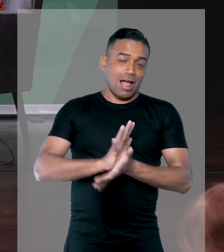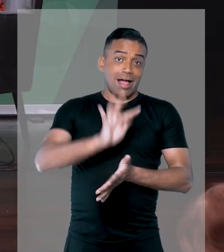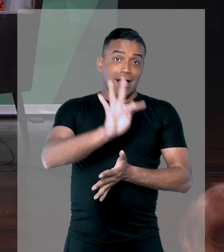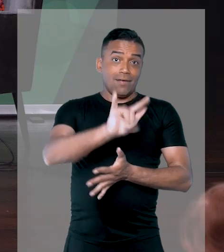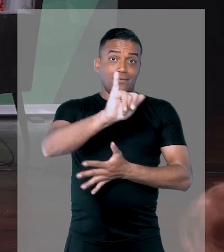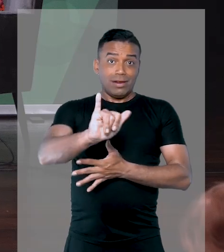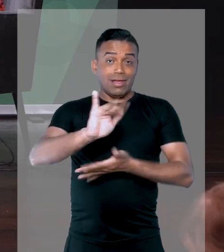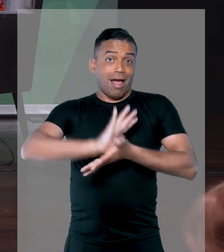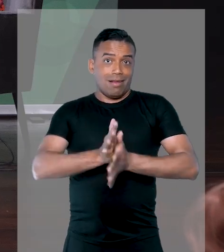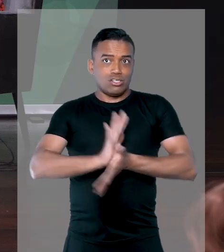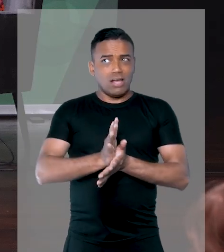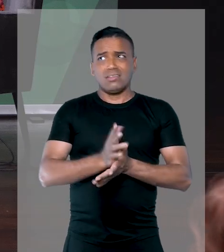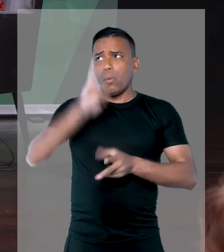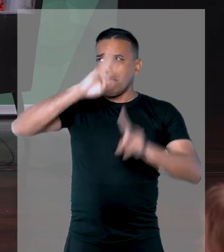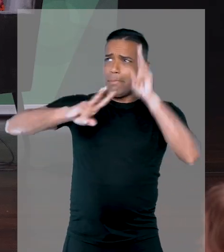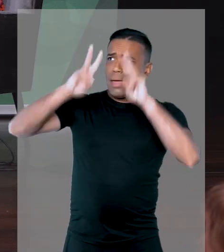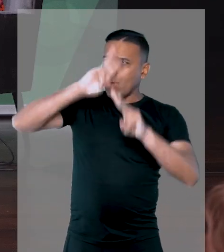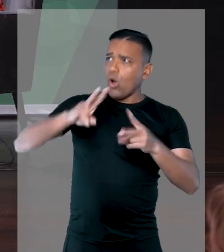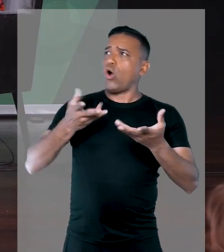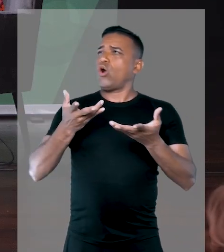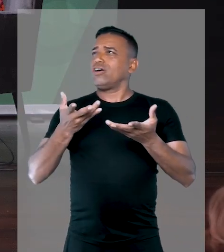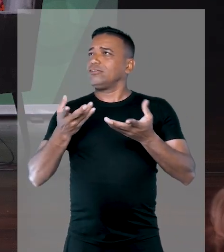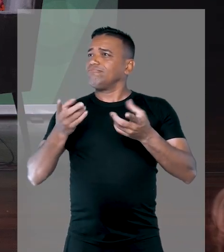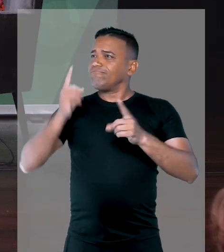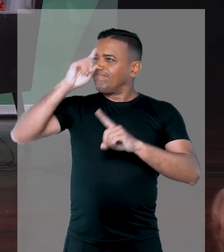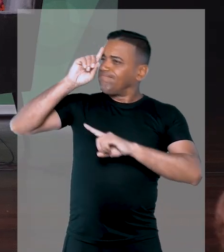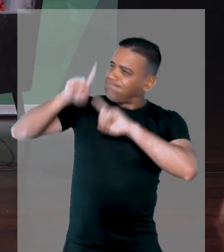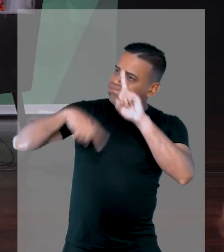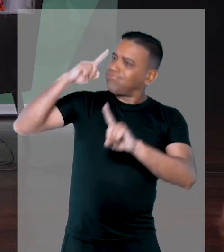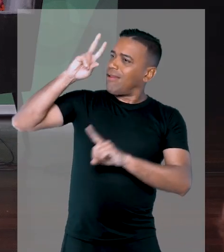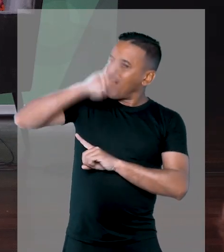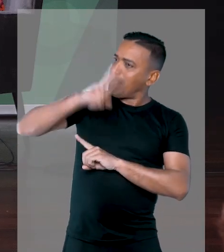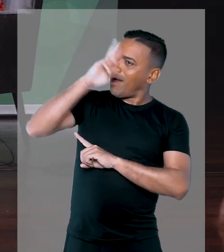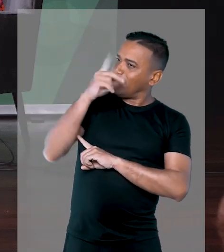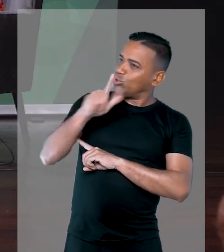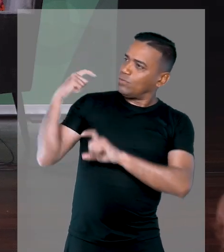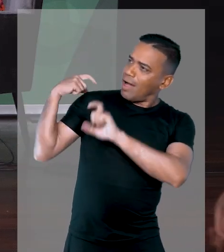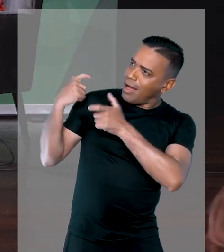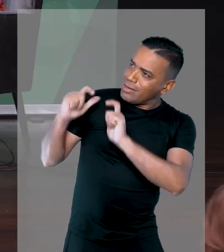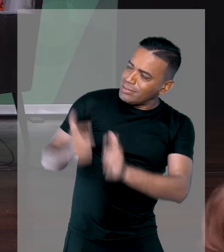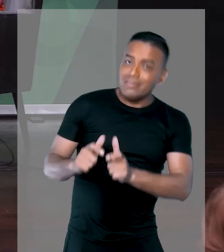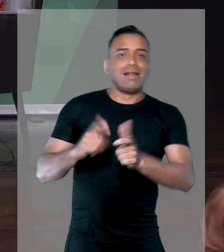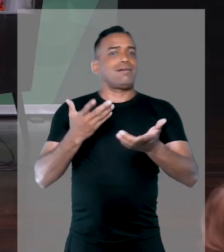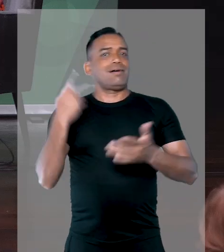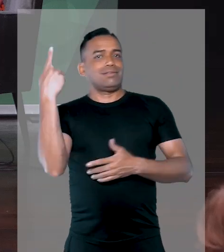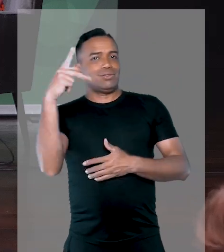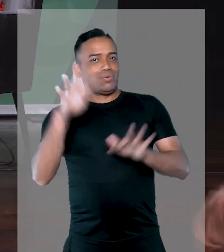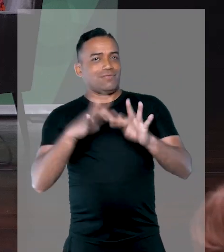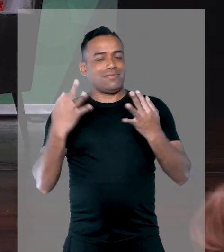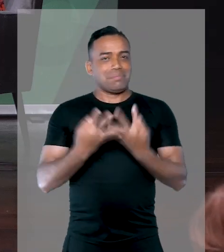te trouxe? Qual que é a importância de ter esse resgate, né? Que é até um pouco da sua ancestralidade também, né?